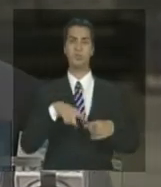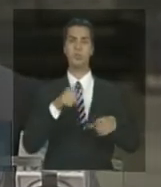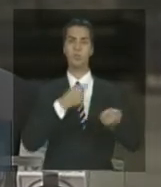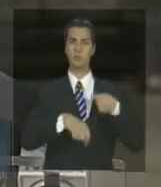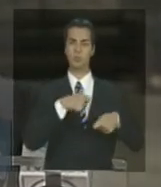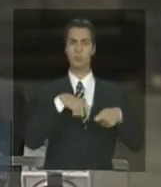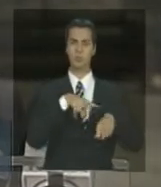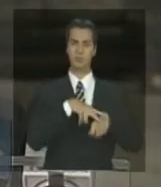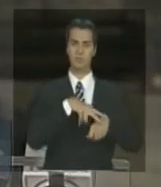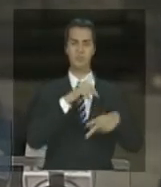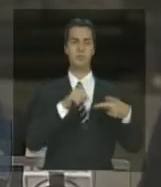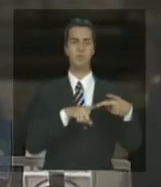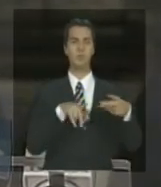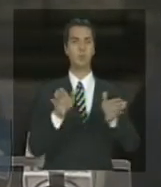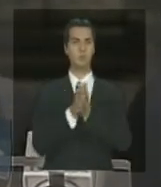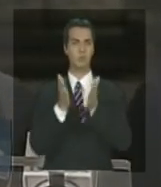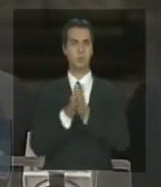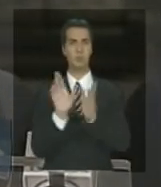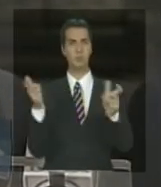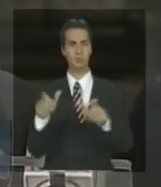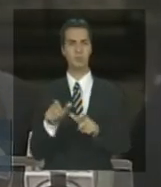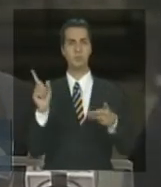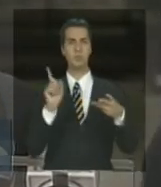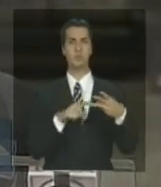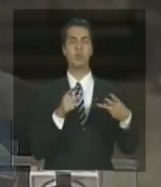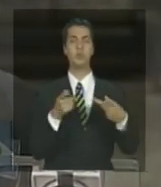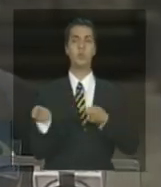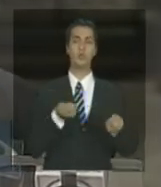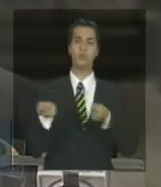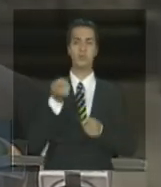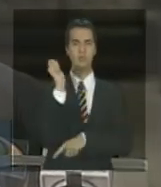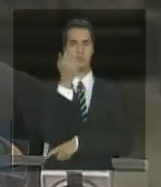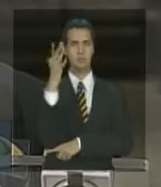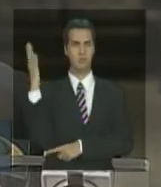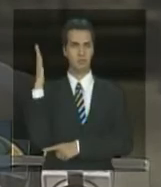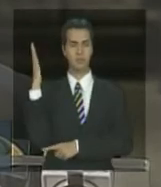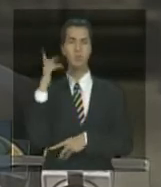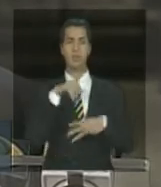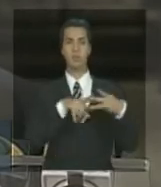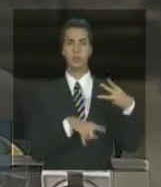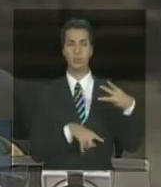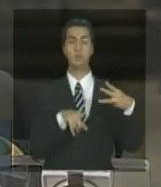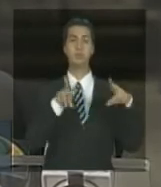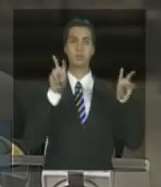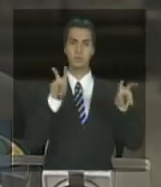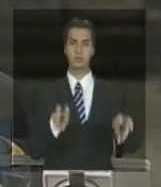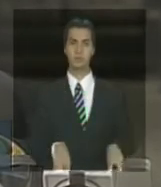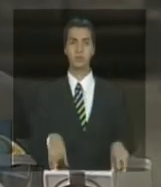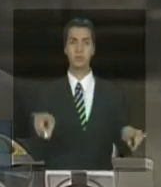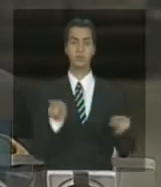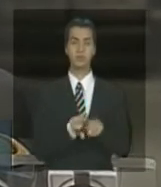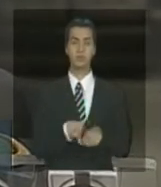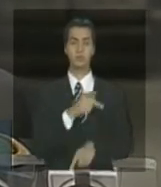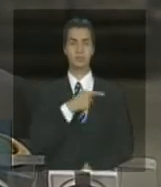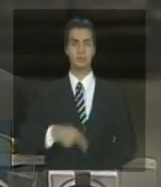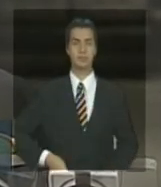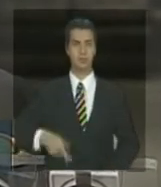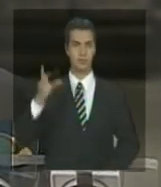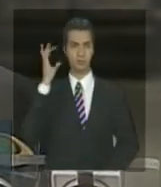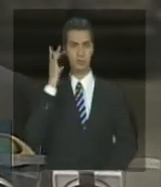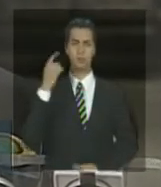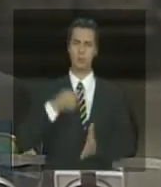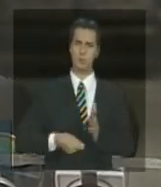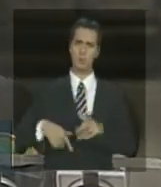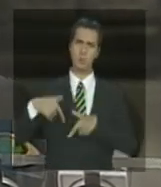contexto da erradicação da pobreza e também as questões de governança ambiental, em função da liderança, do engajamento da própria presidenta Dilma